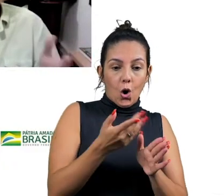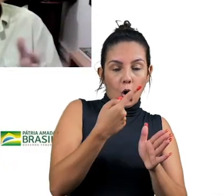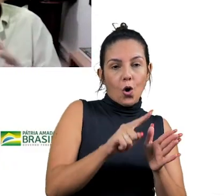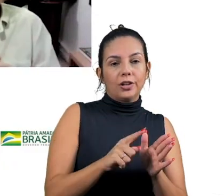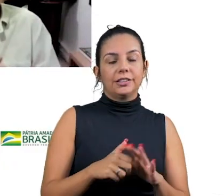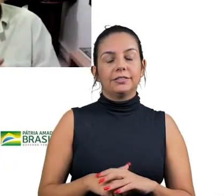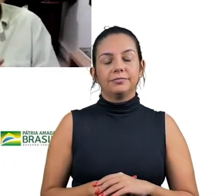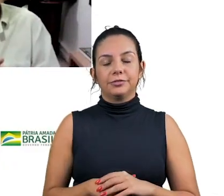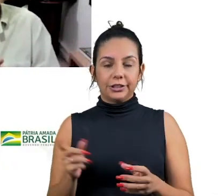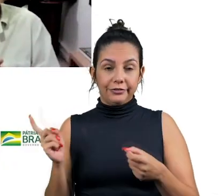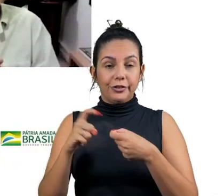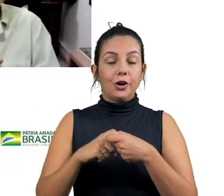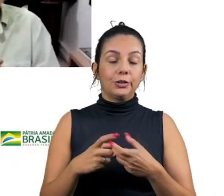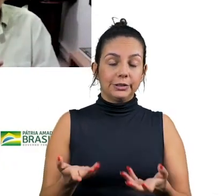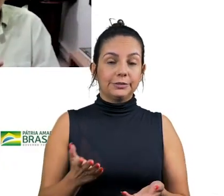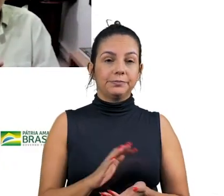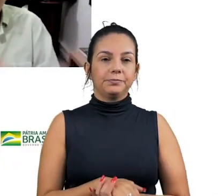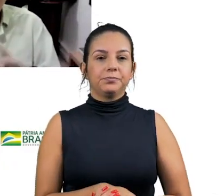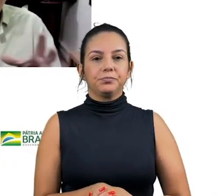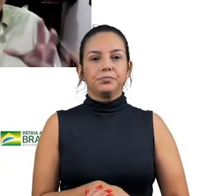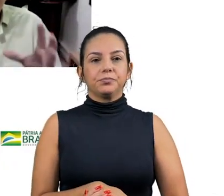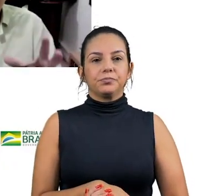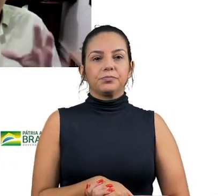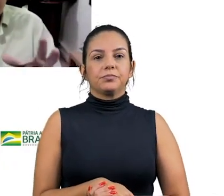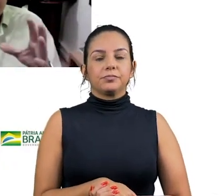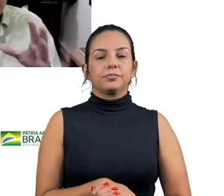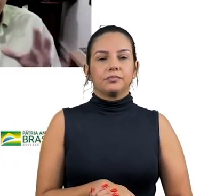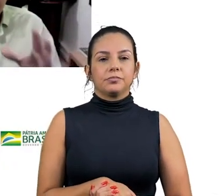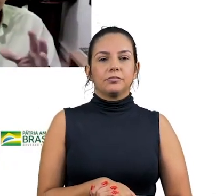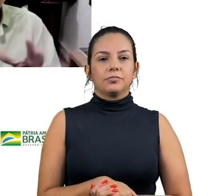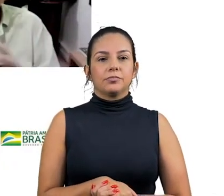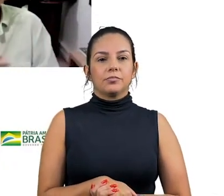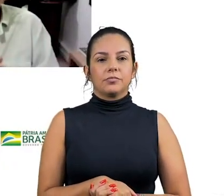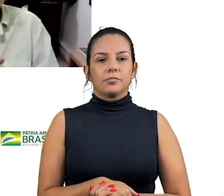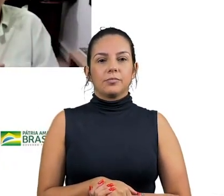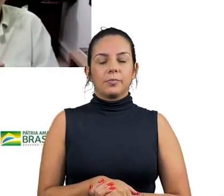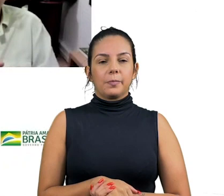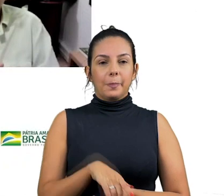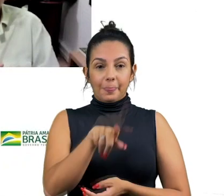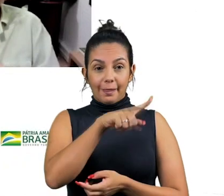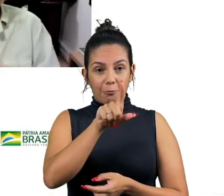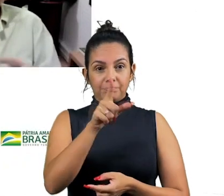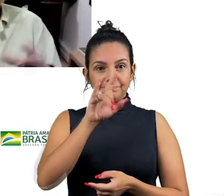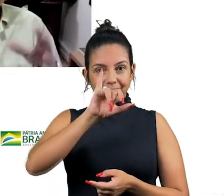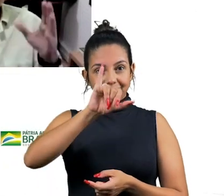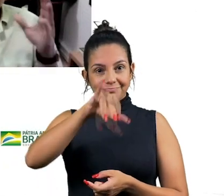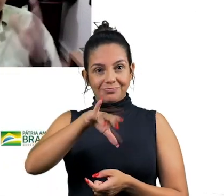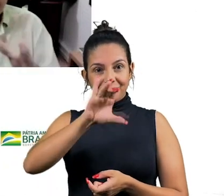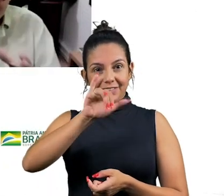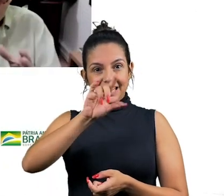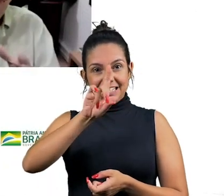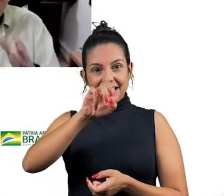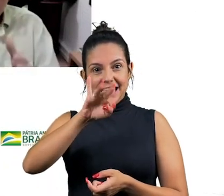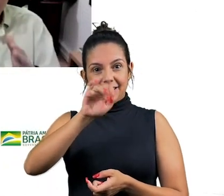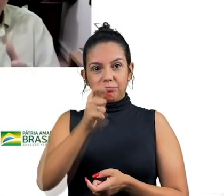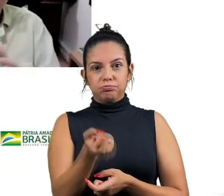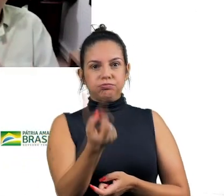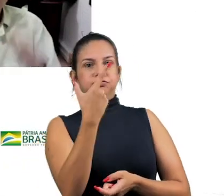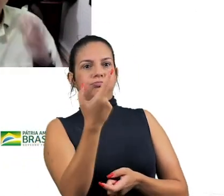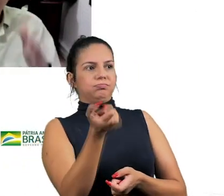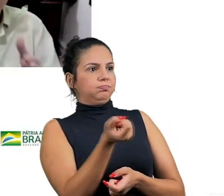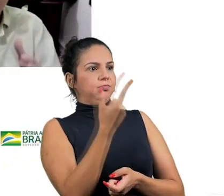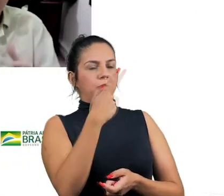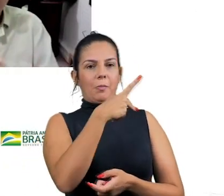e ele volta. Então, a incidentalidade é essa, né? Quer dizer, é que esse tipo